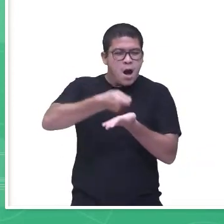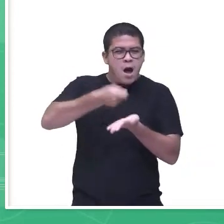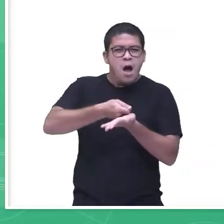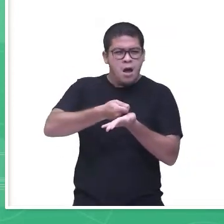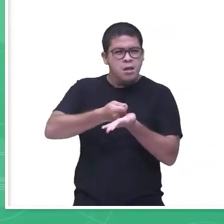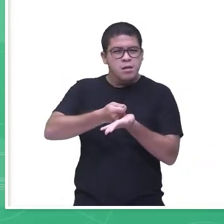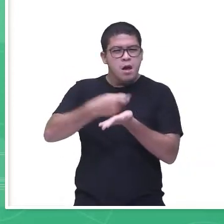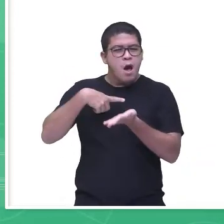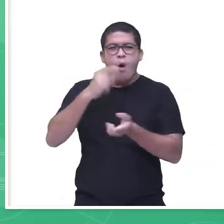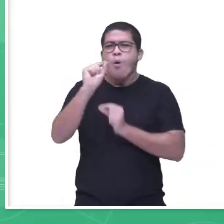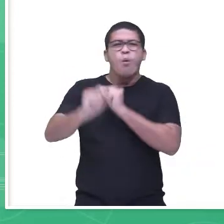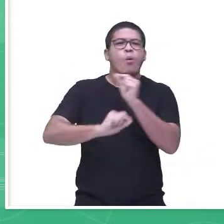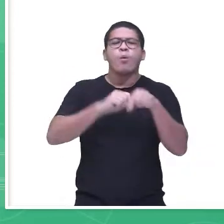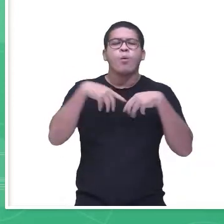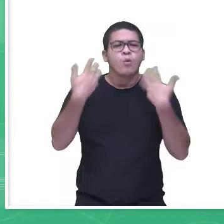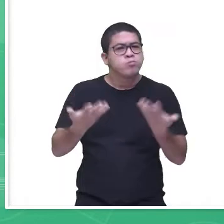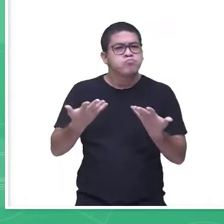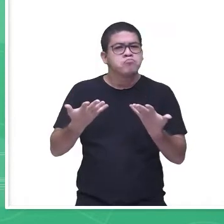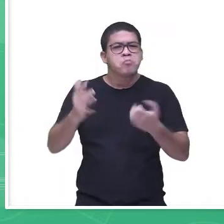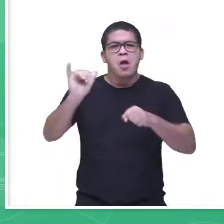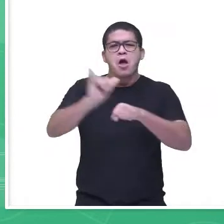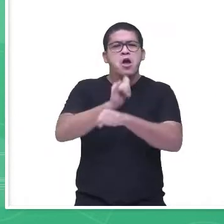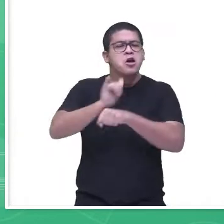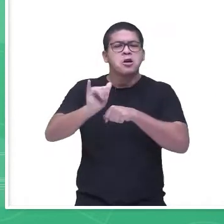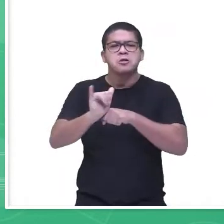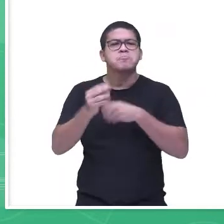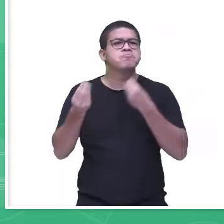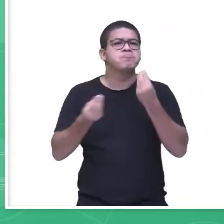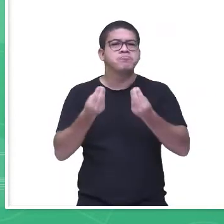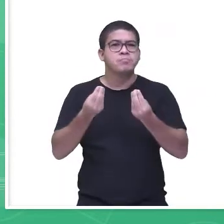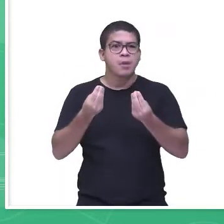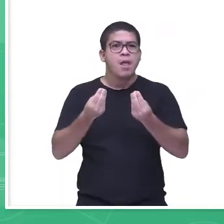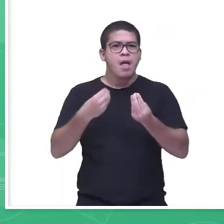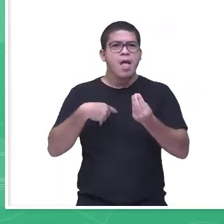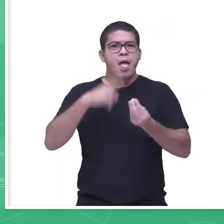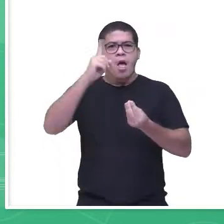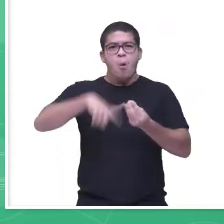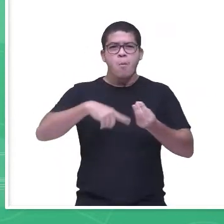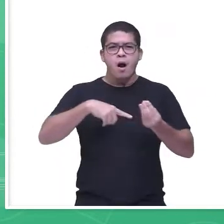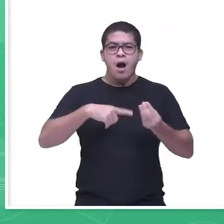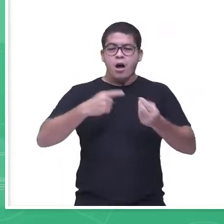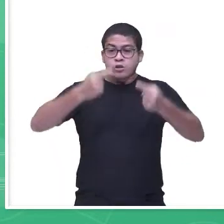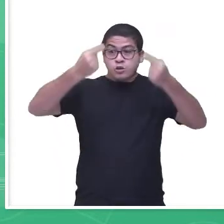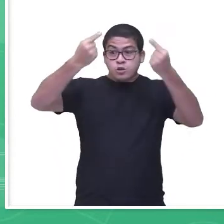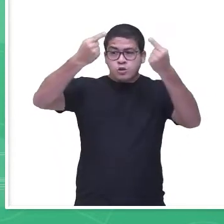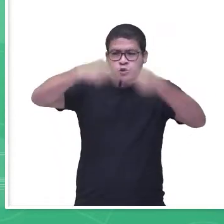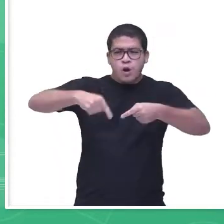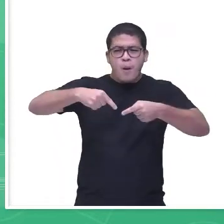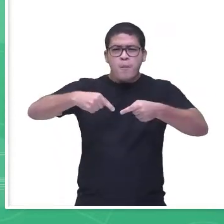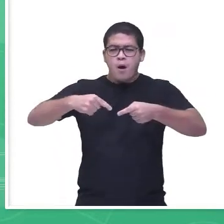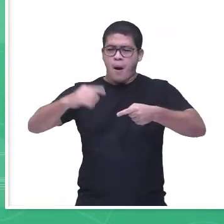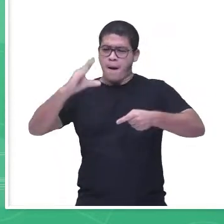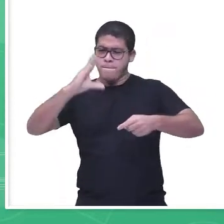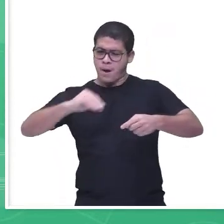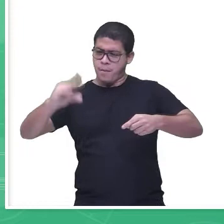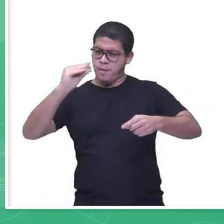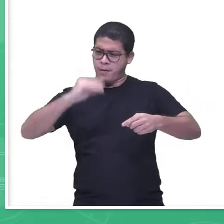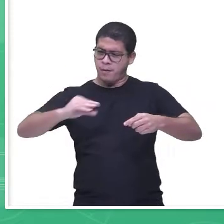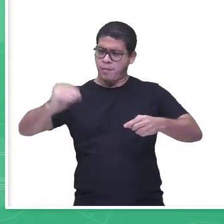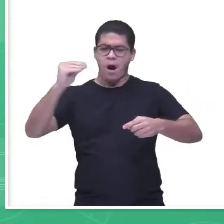método persuasivo, professor? Era uma disputa verbal, onde eles